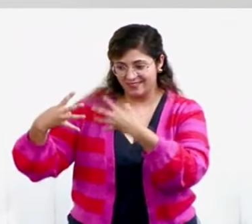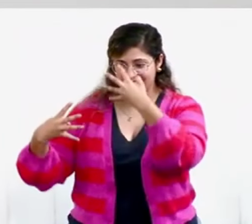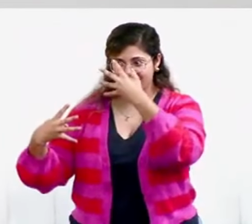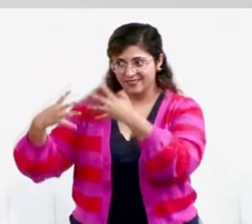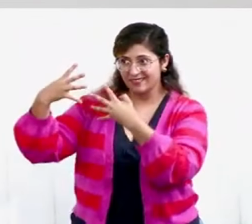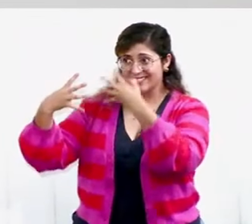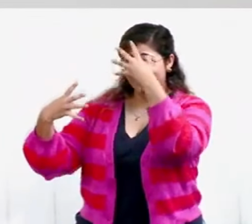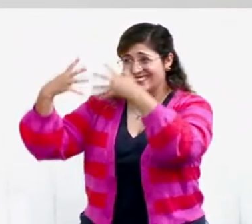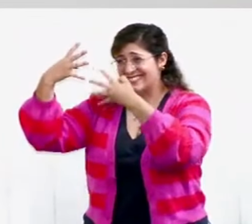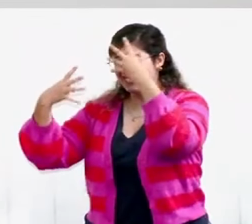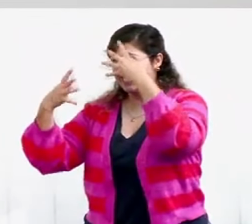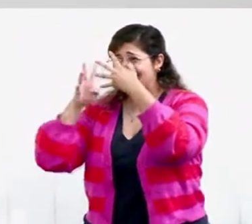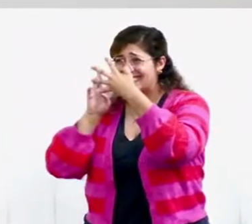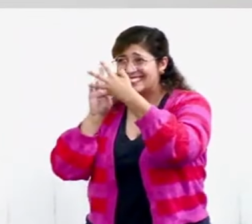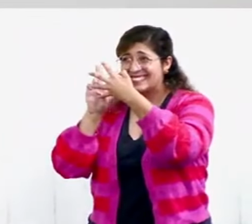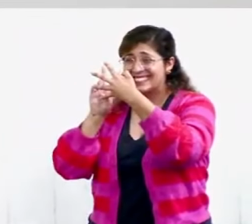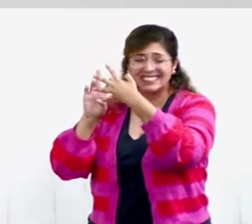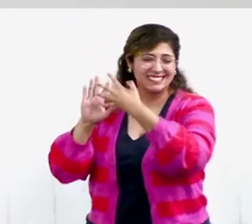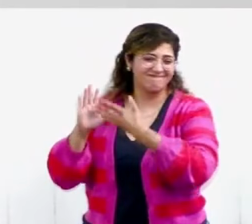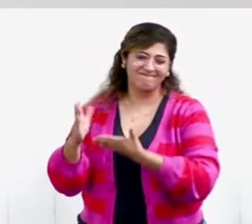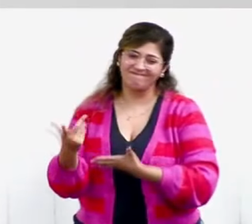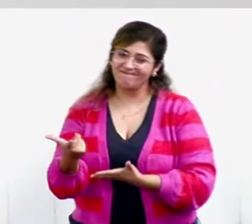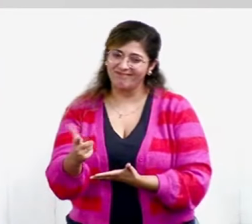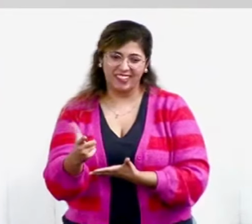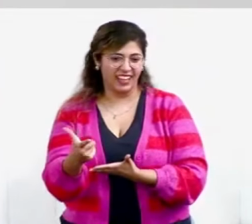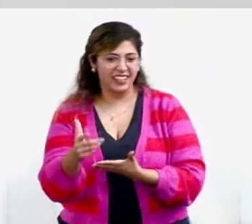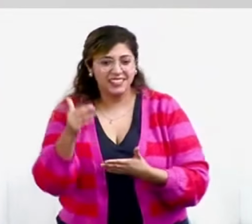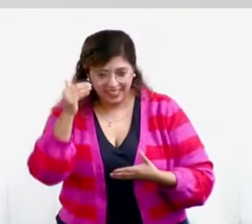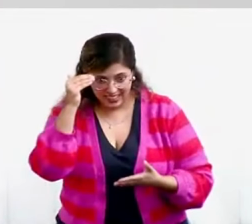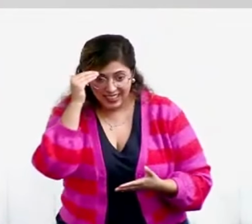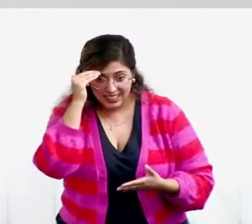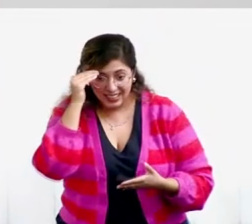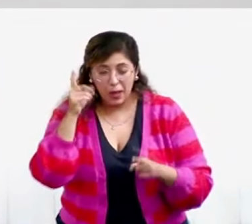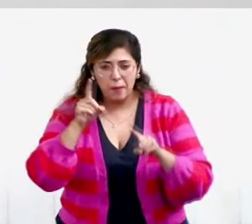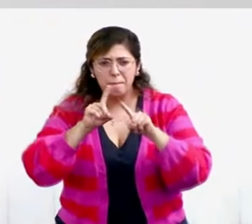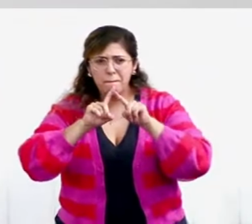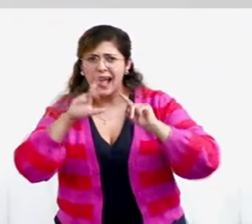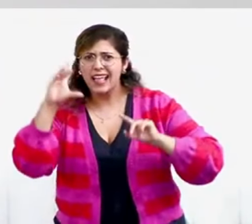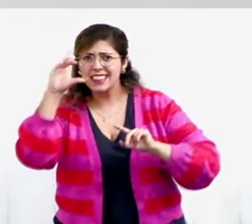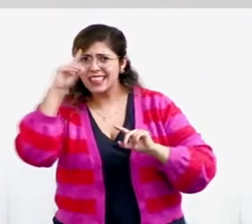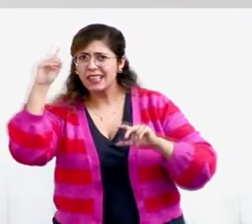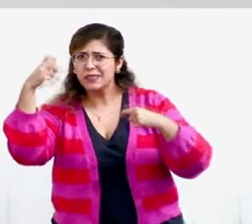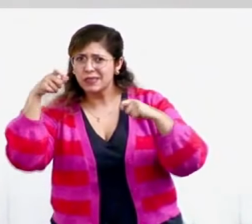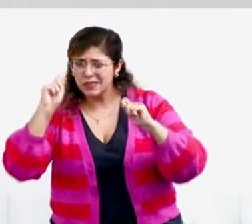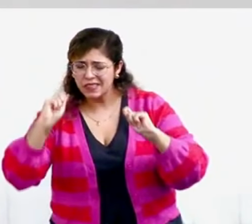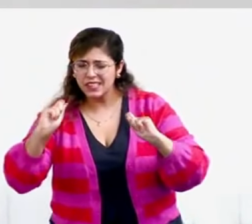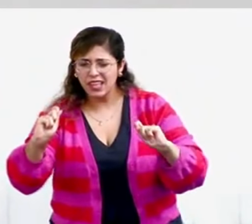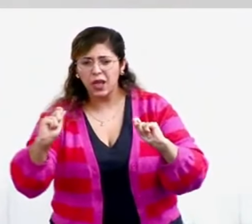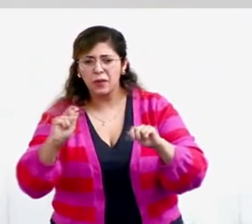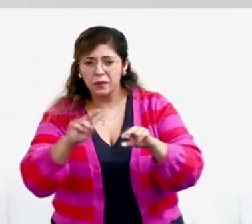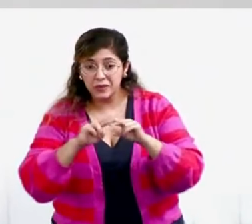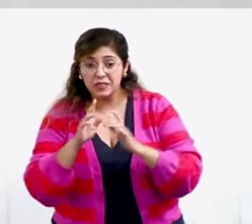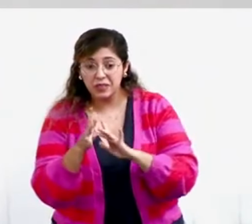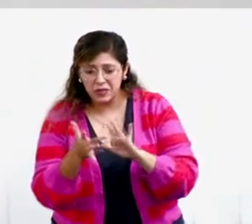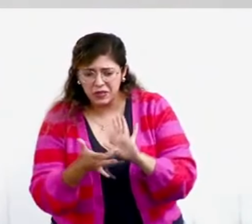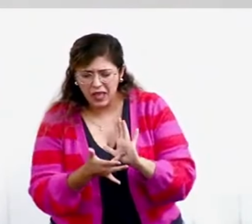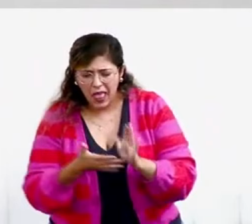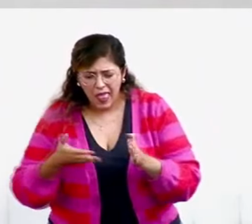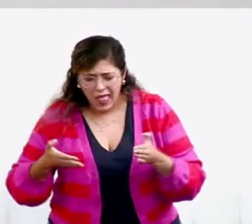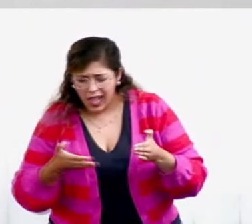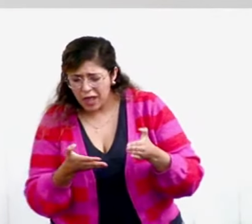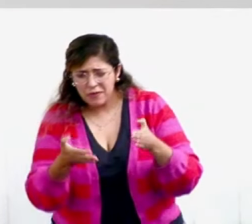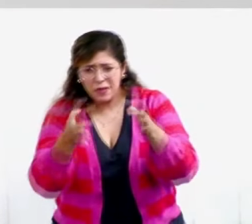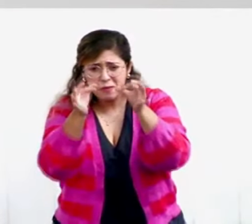reservou é o caminho santo e reto. E Ele contrasta agora essa realidade a partir do verso